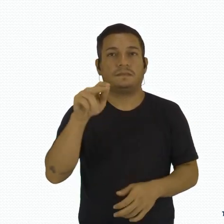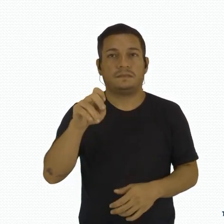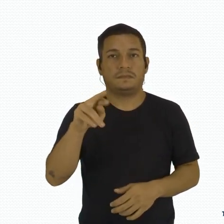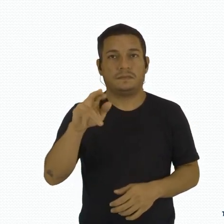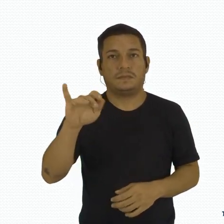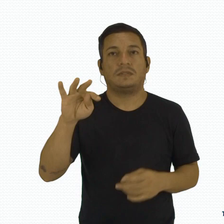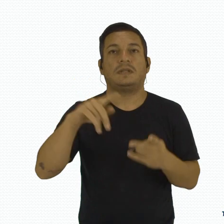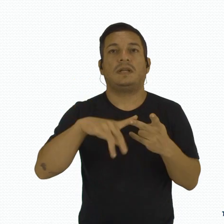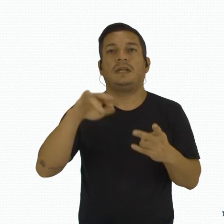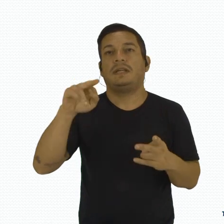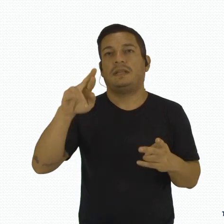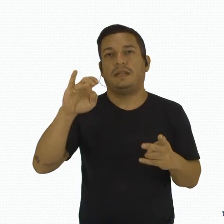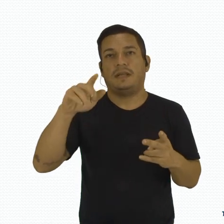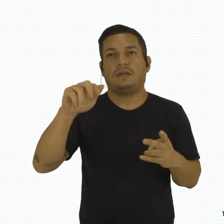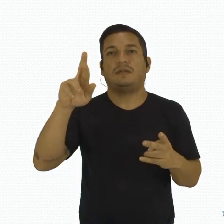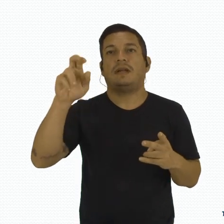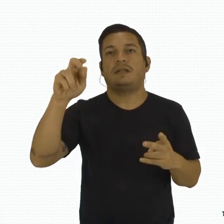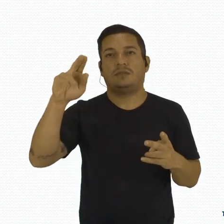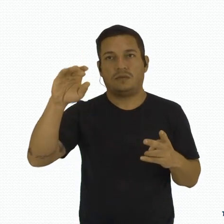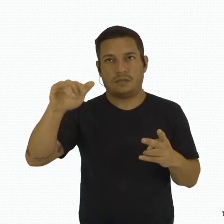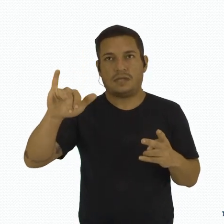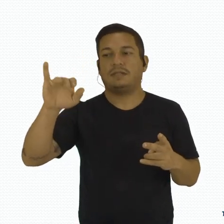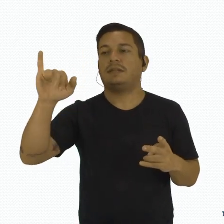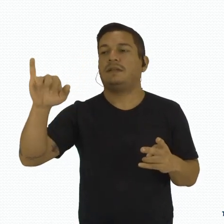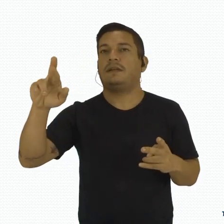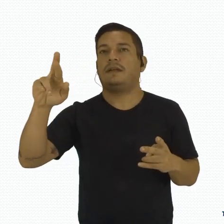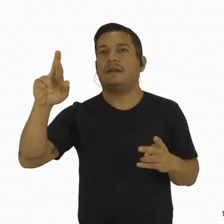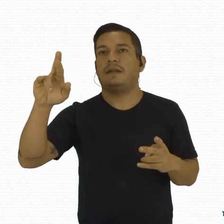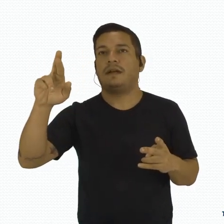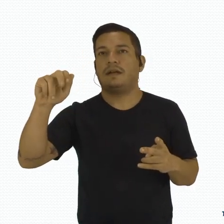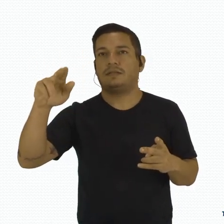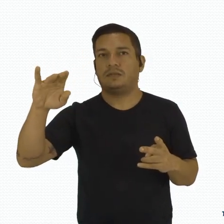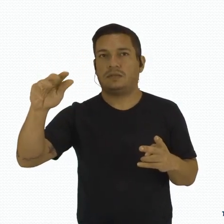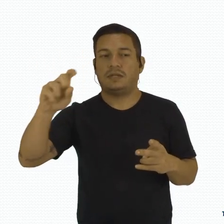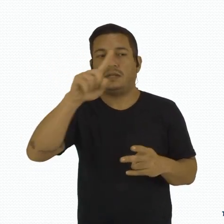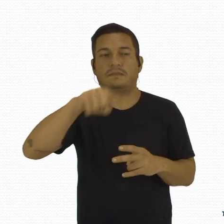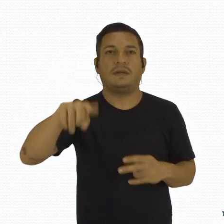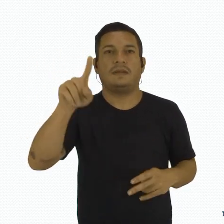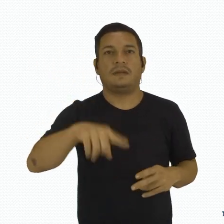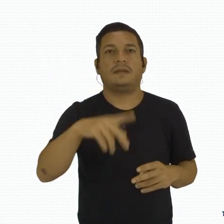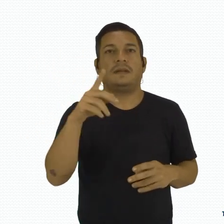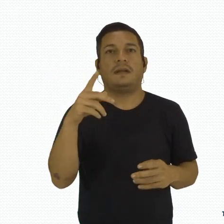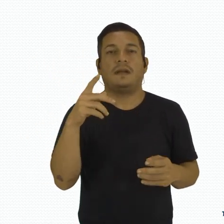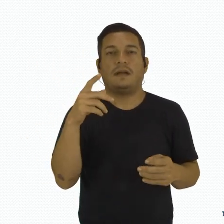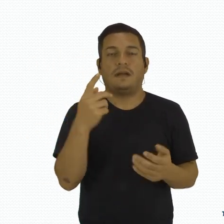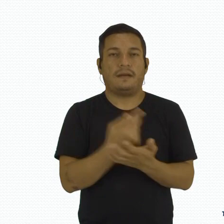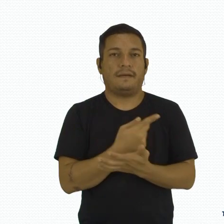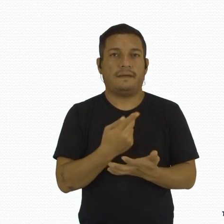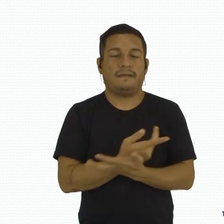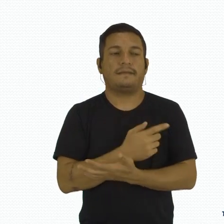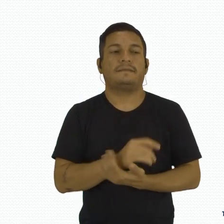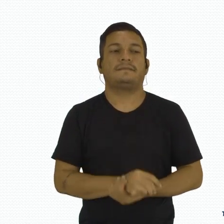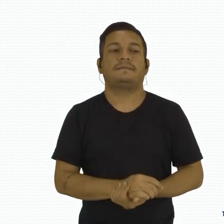inteiros, racionais, irracionais e reais, marque a opção incorreta. Então vamos lá.